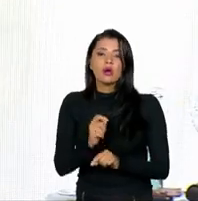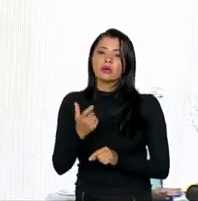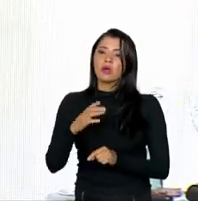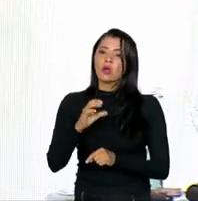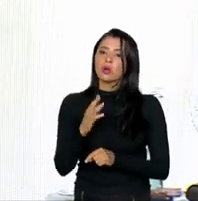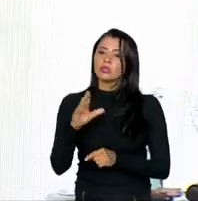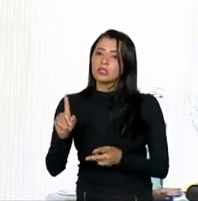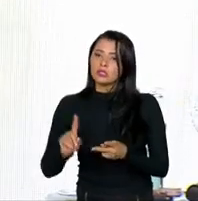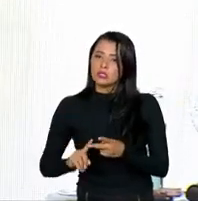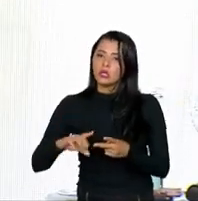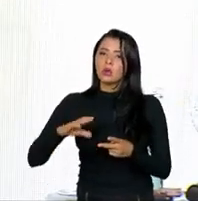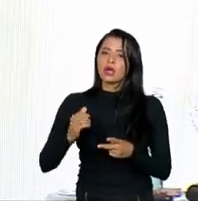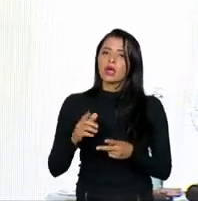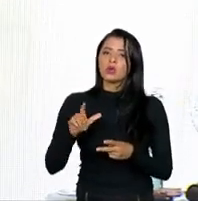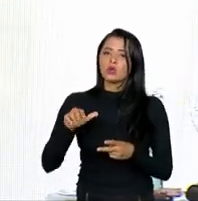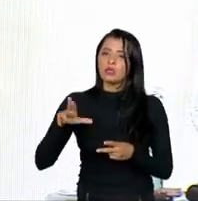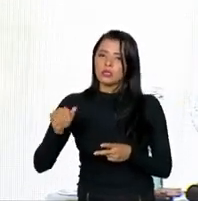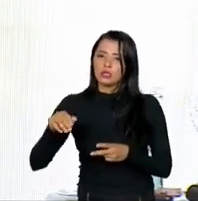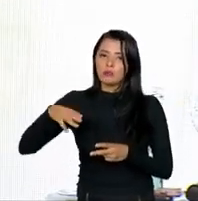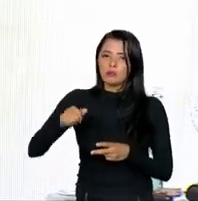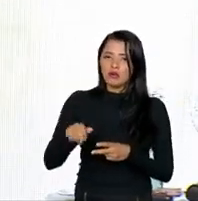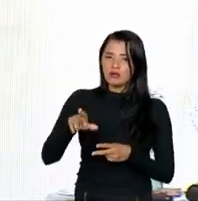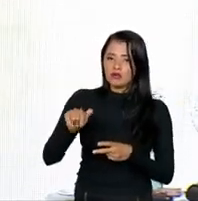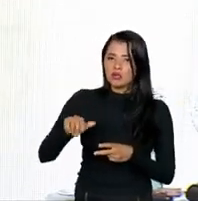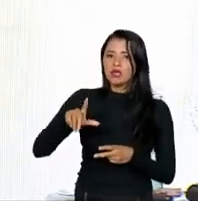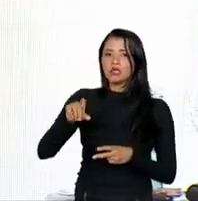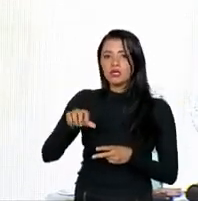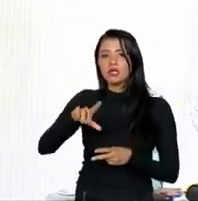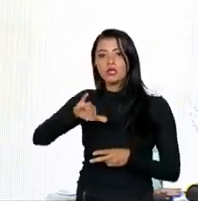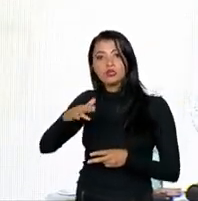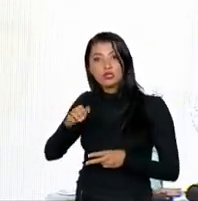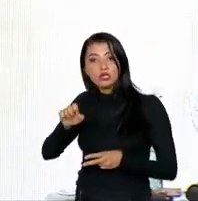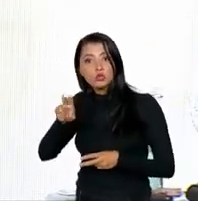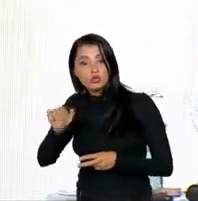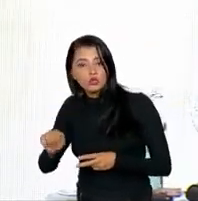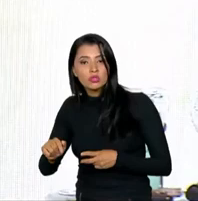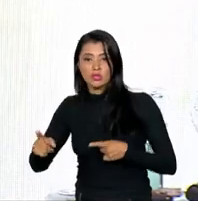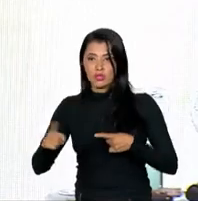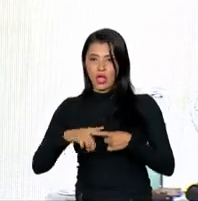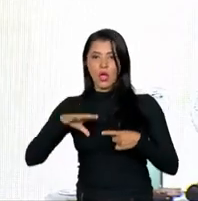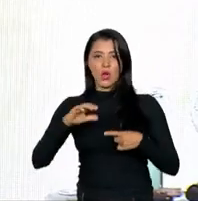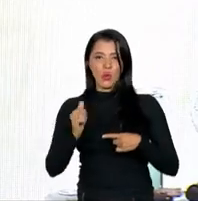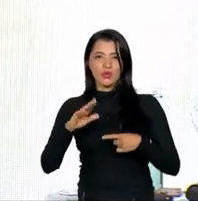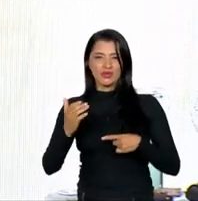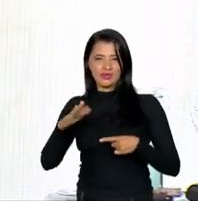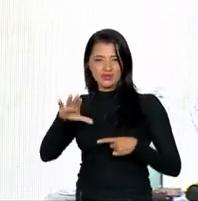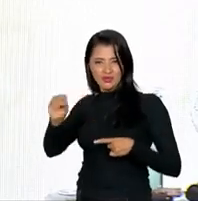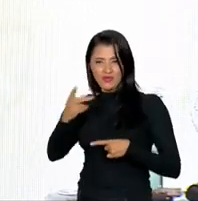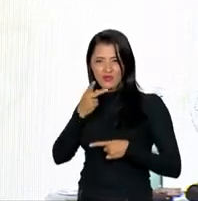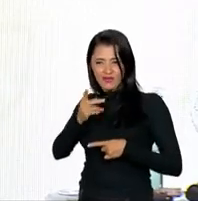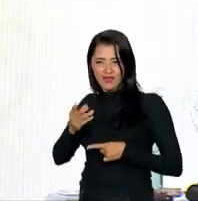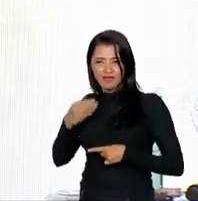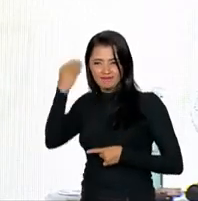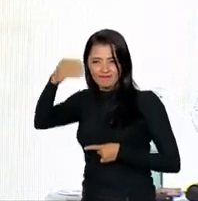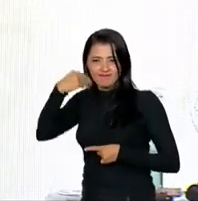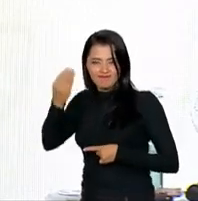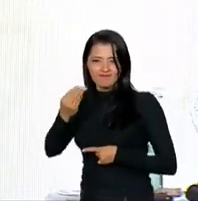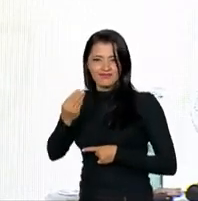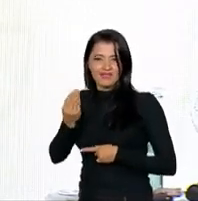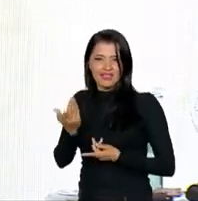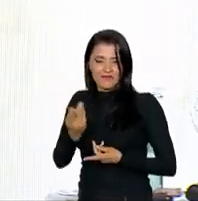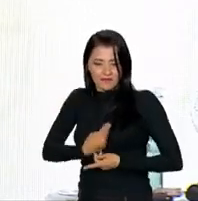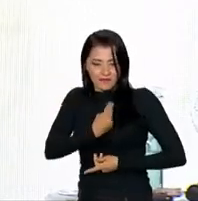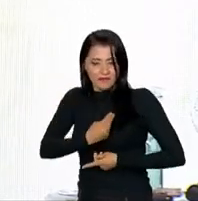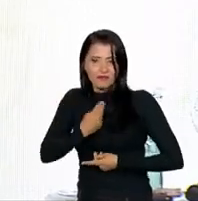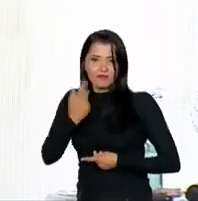Conceição, nem Carolina Maria de Jesus. A Conceição Evarista, ela traz escrevivências para a gente. E ela fala que as nossas escrevivências